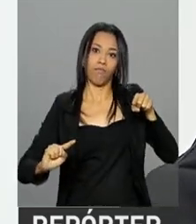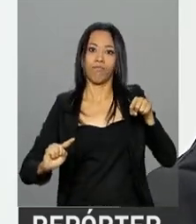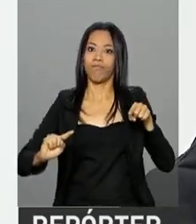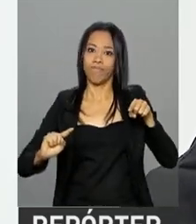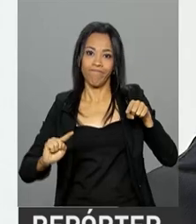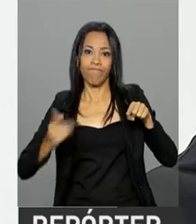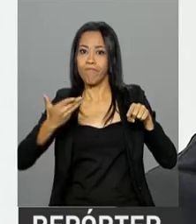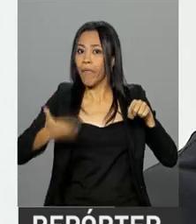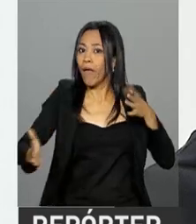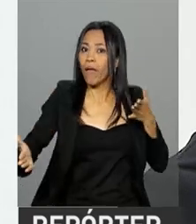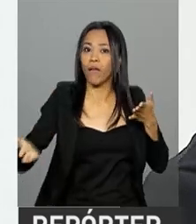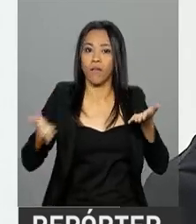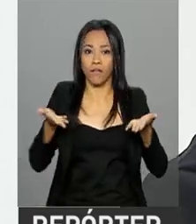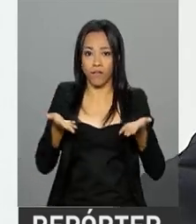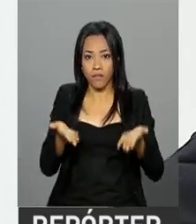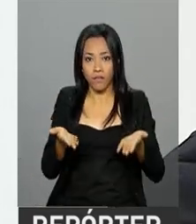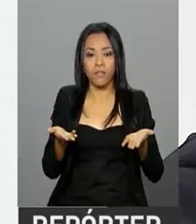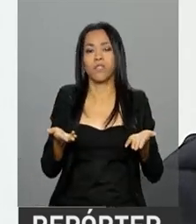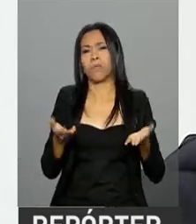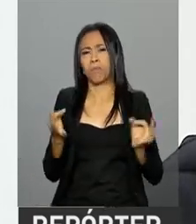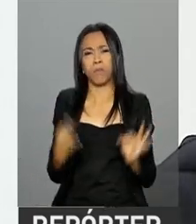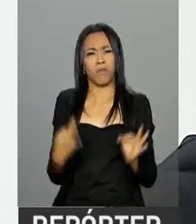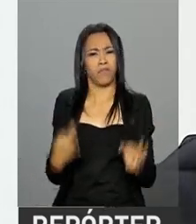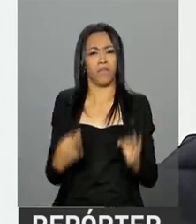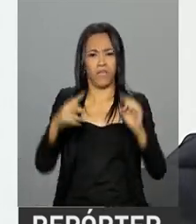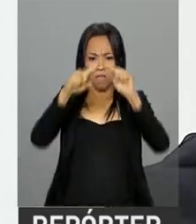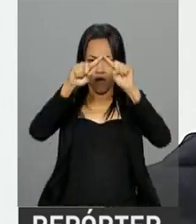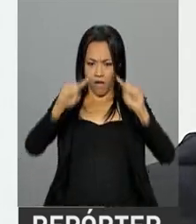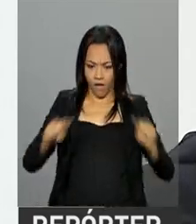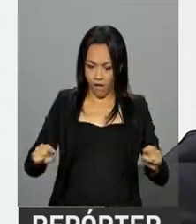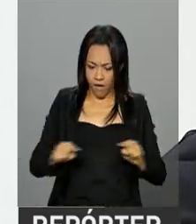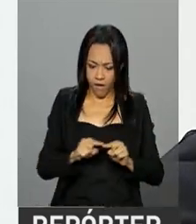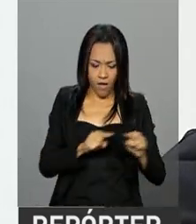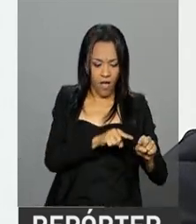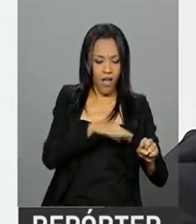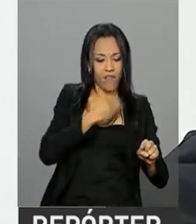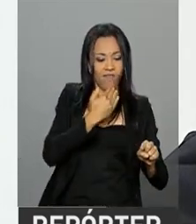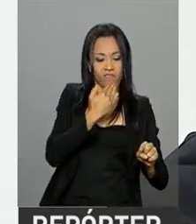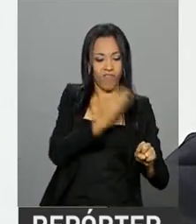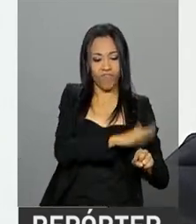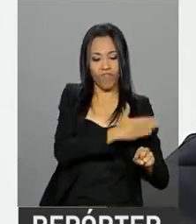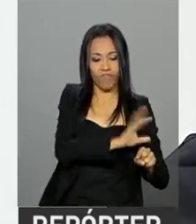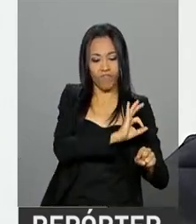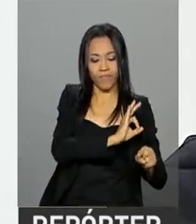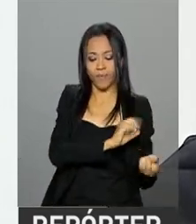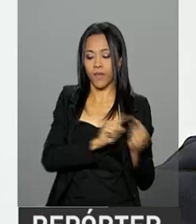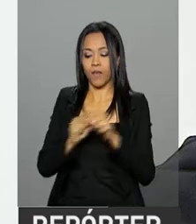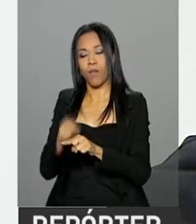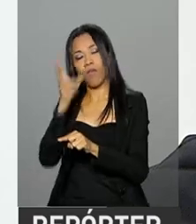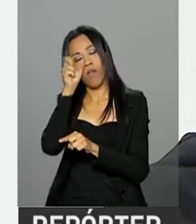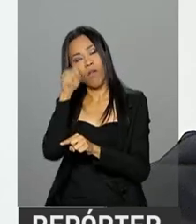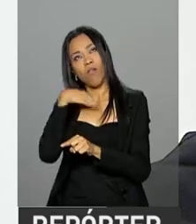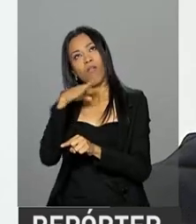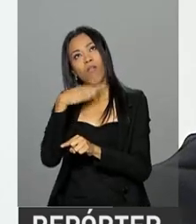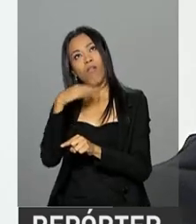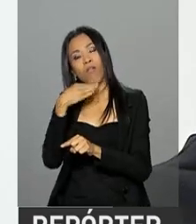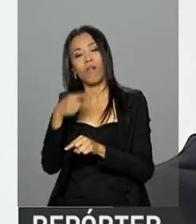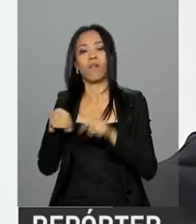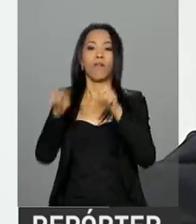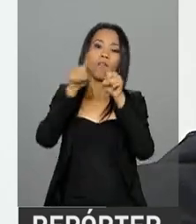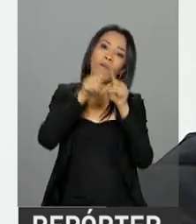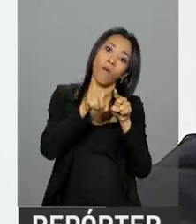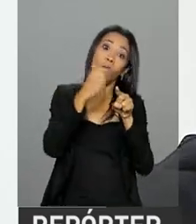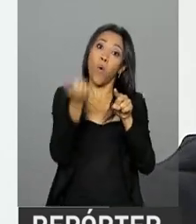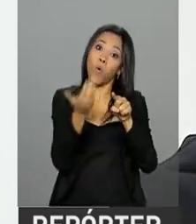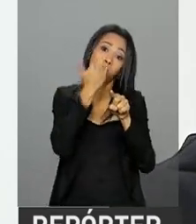você perde a forma perfeita do triângulo. Ah, não tô treinando direito ou não estou dormindo direito ou não